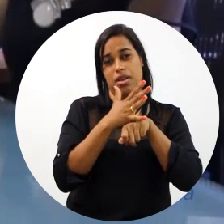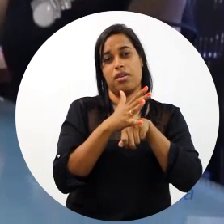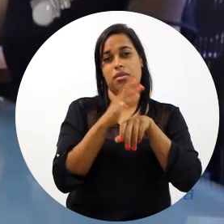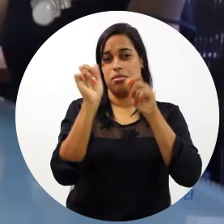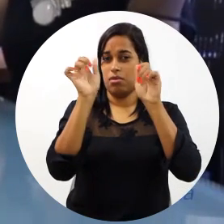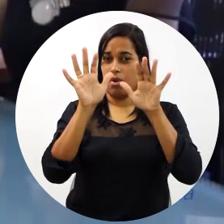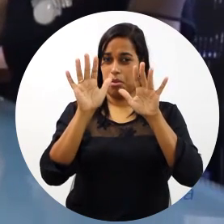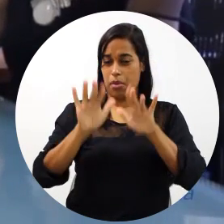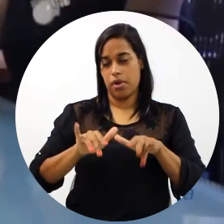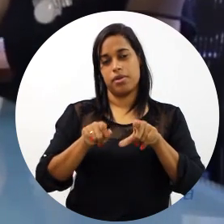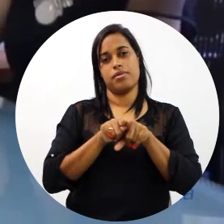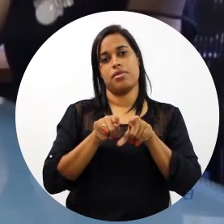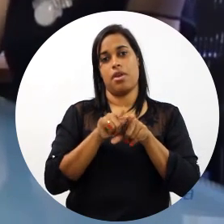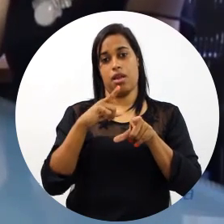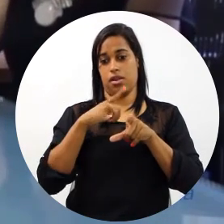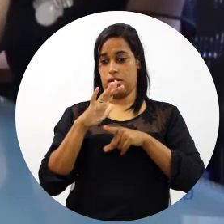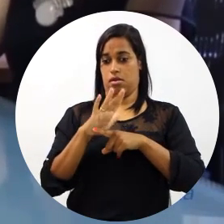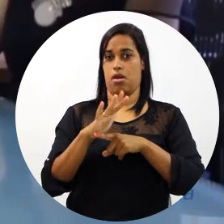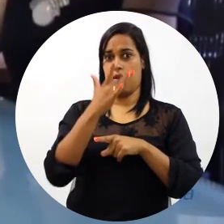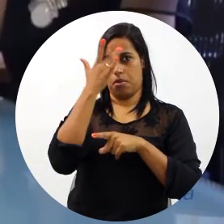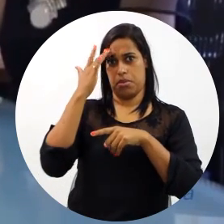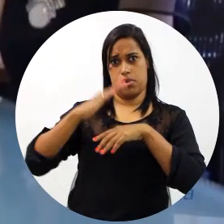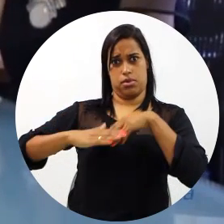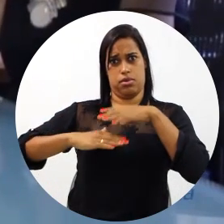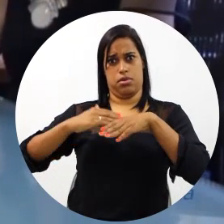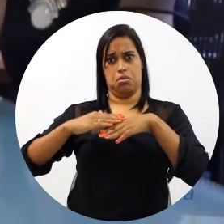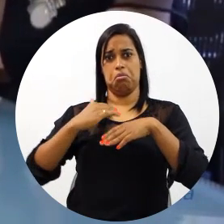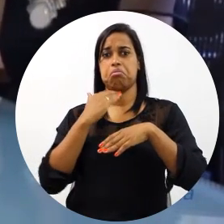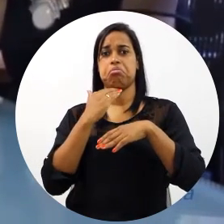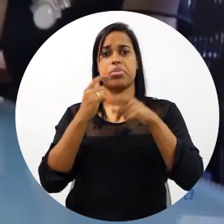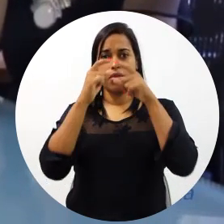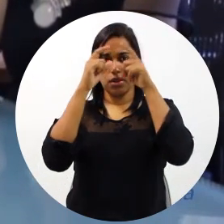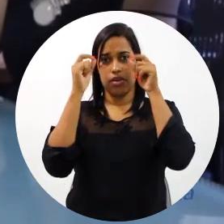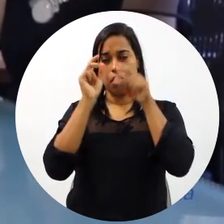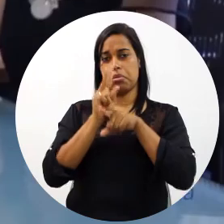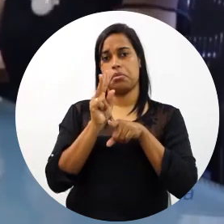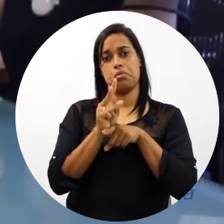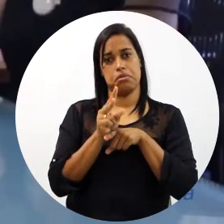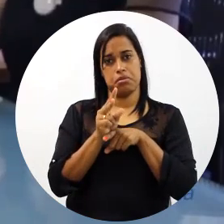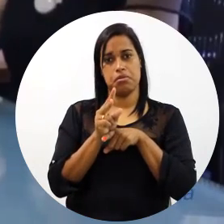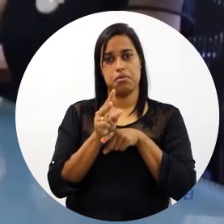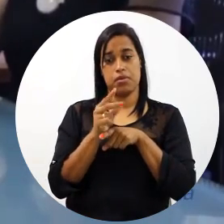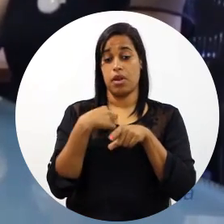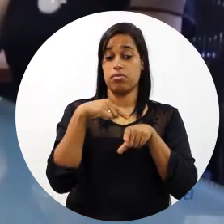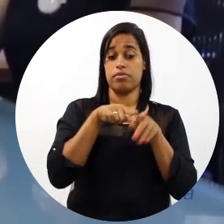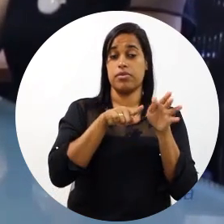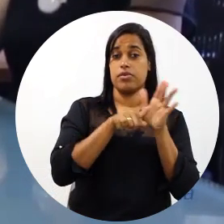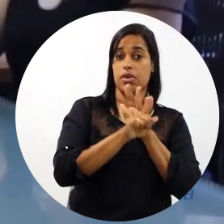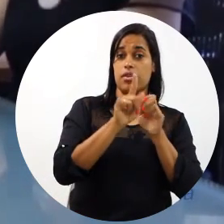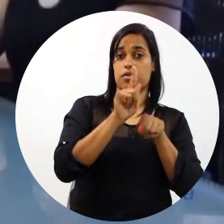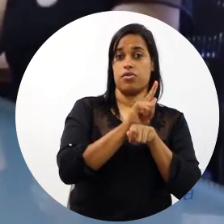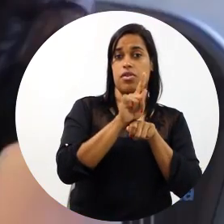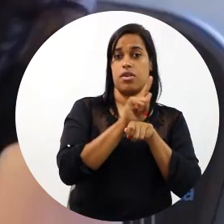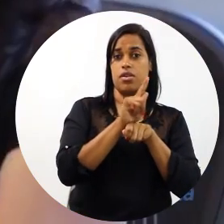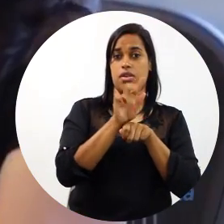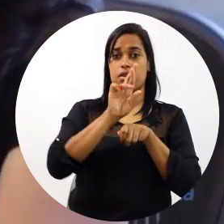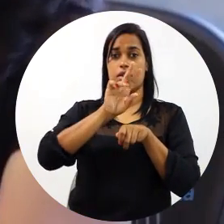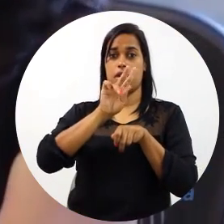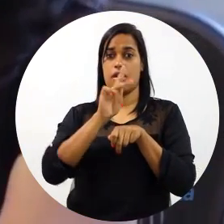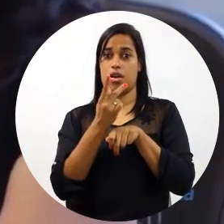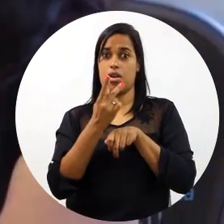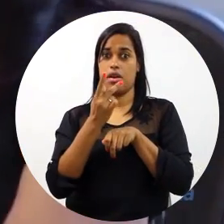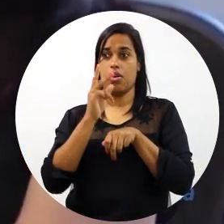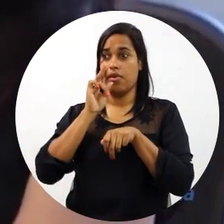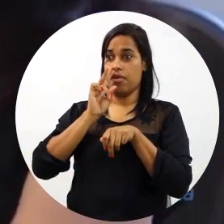gente tinha essa figura lá, sem esse colaborador, sem o óculos de proteção. E aí o gerente de RH passa e